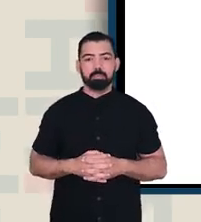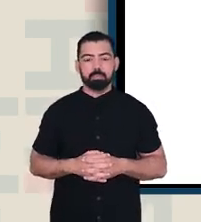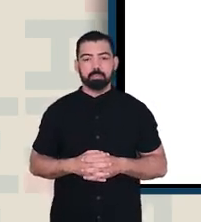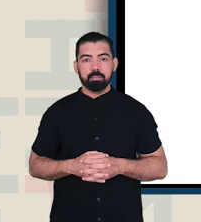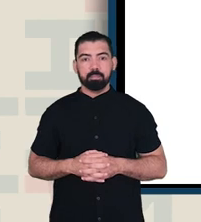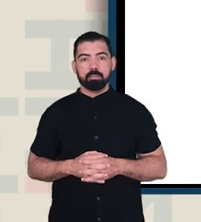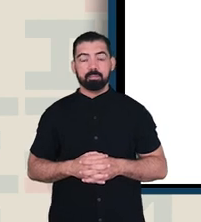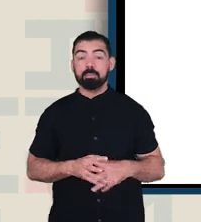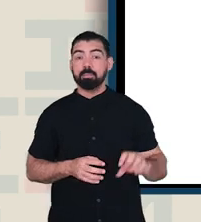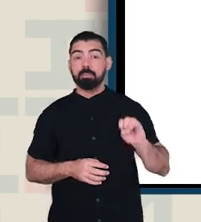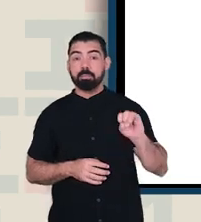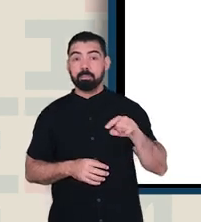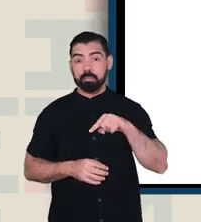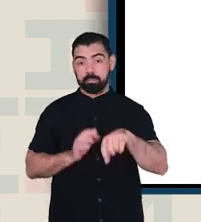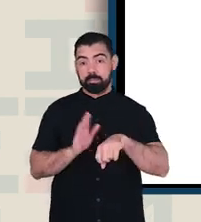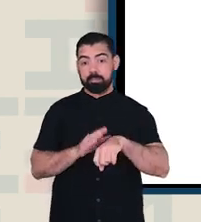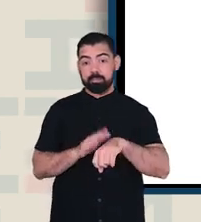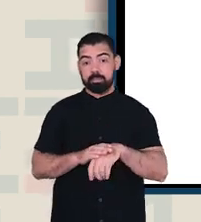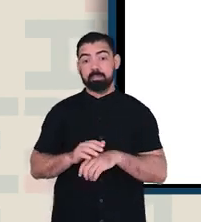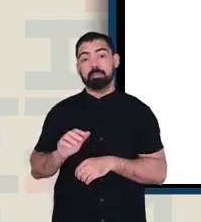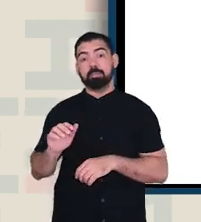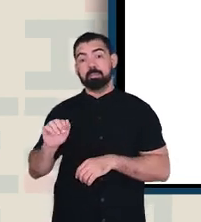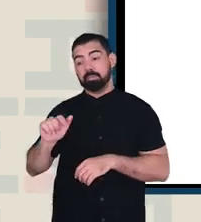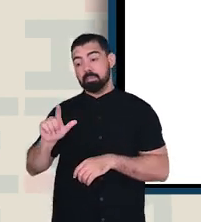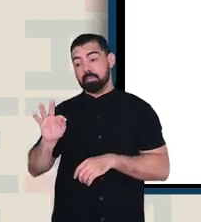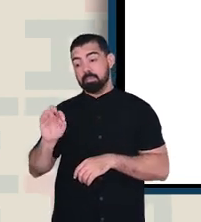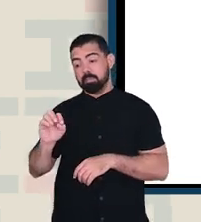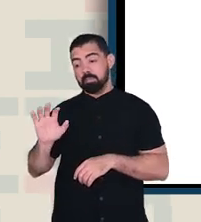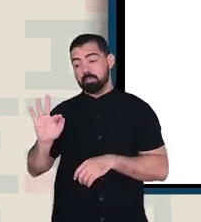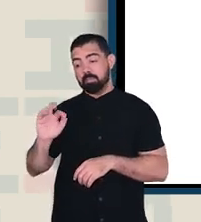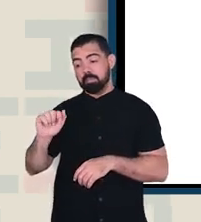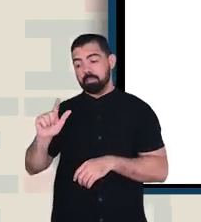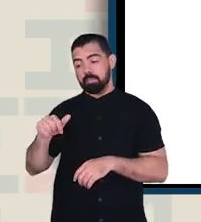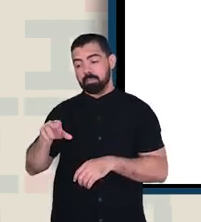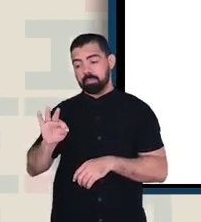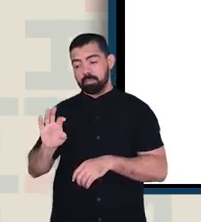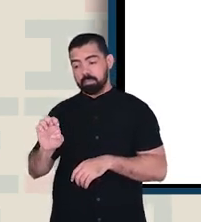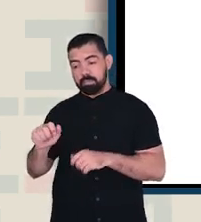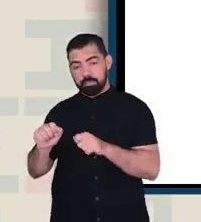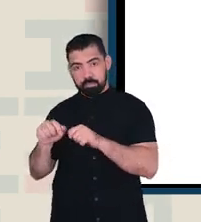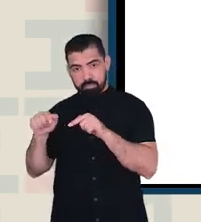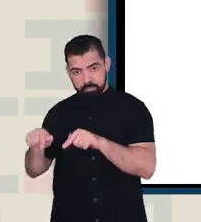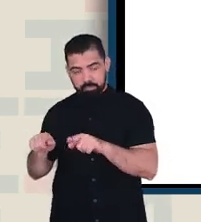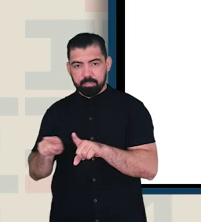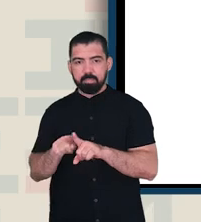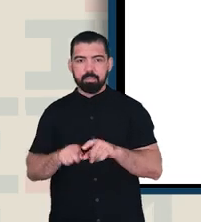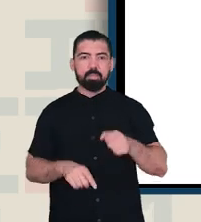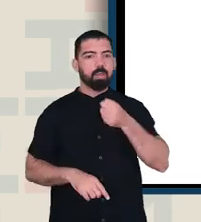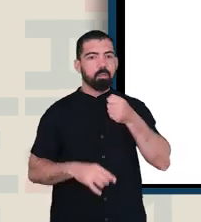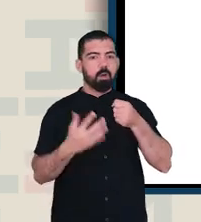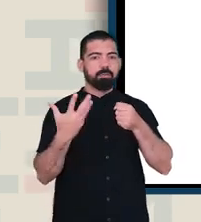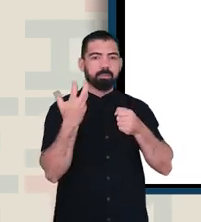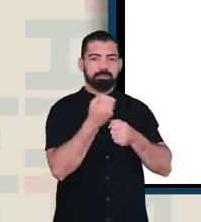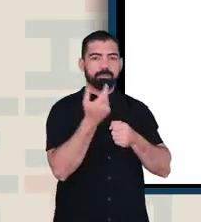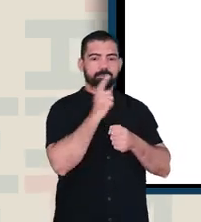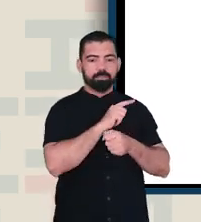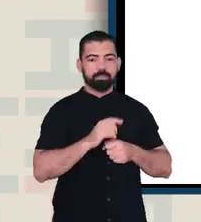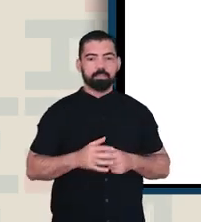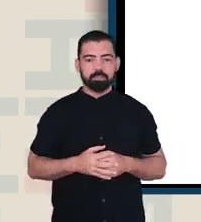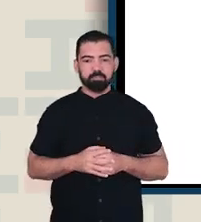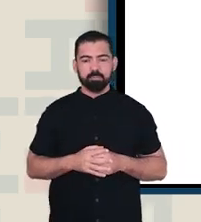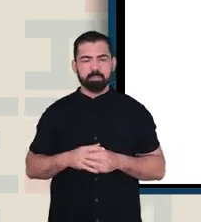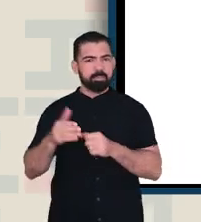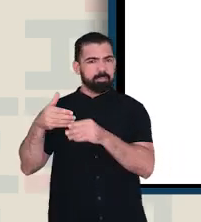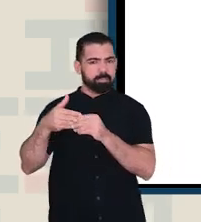Se o alto-falante faz isso, então o microfone capta essa variação. Depois tem, eu